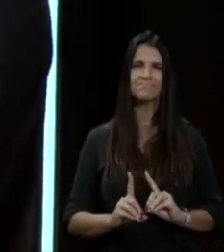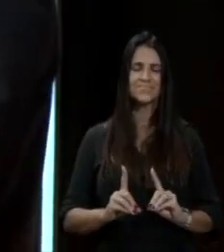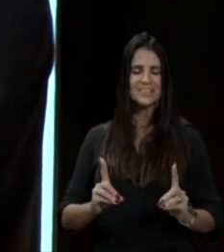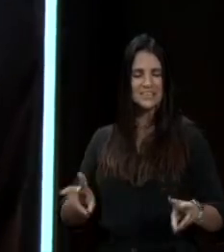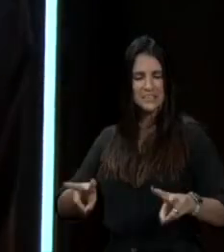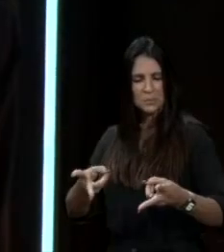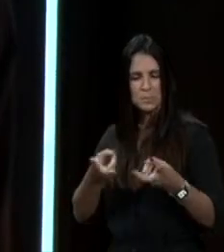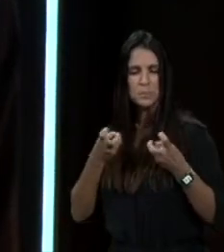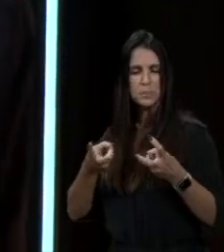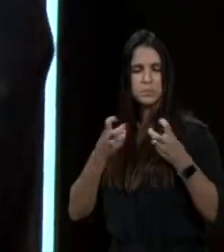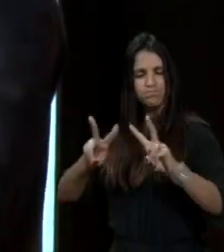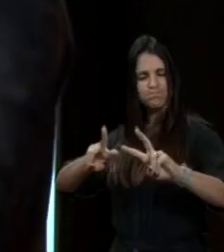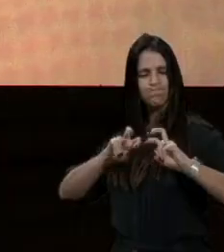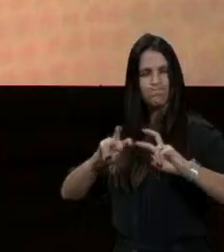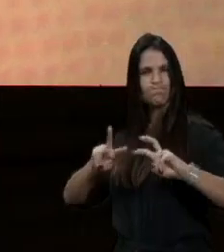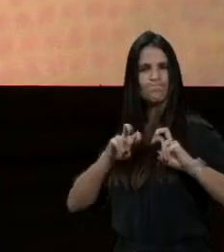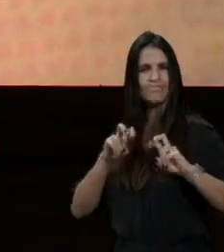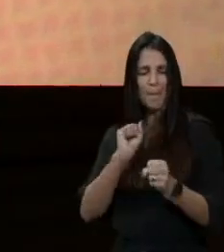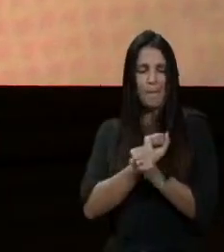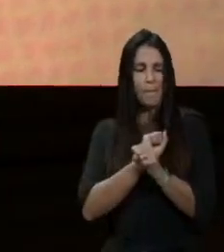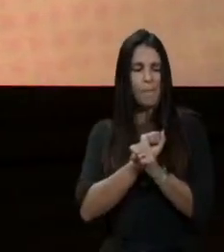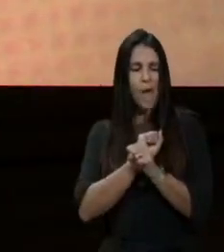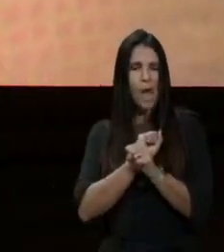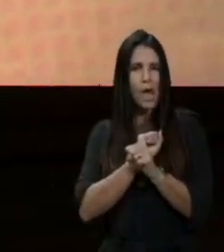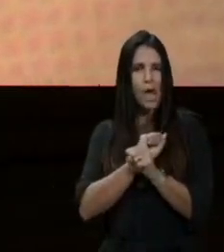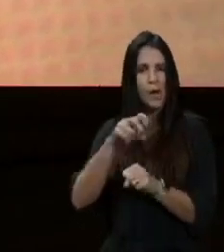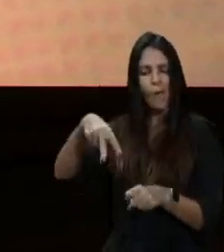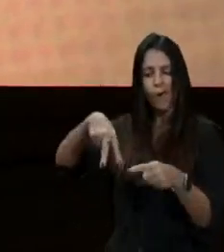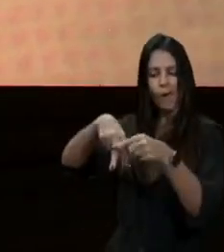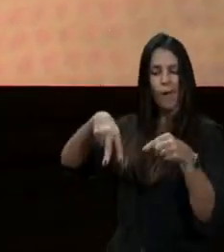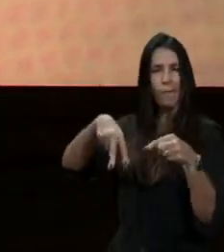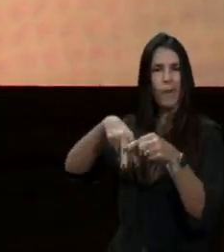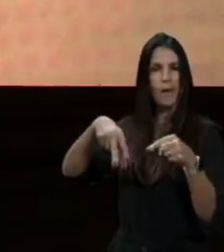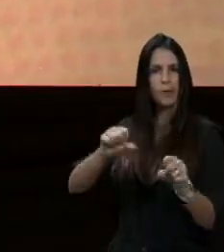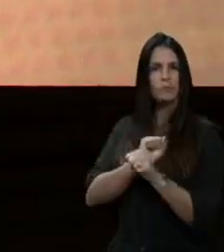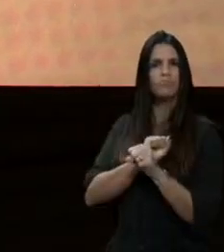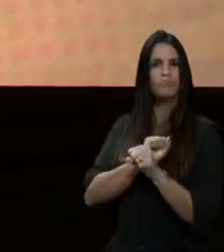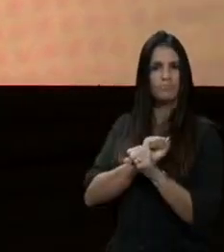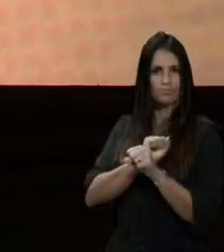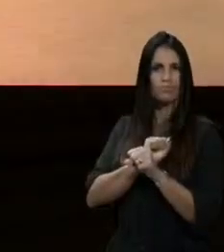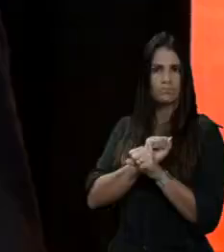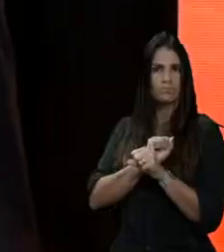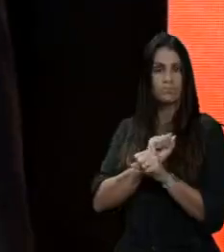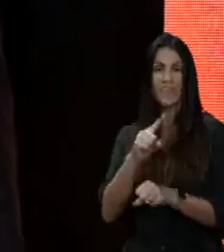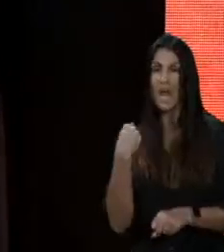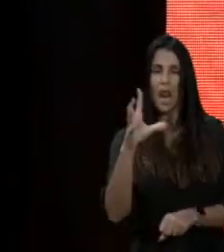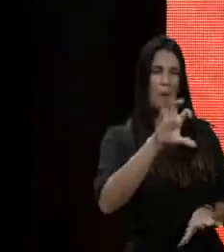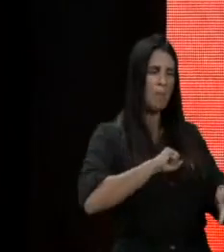somatizações que paralisaram suas pernas é um retrato da gente hoje a gente vai